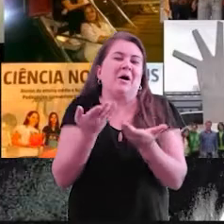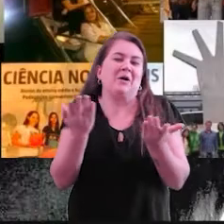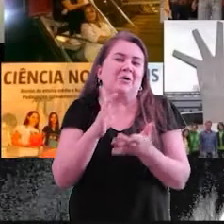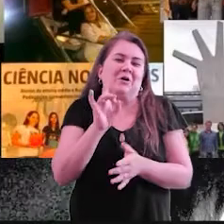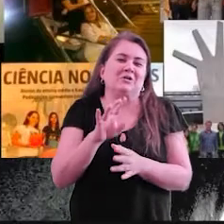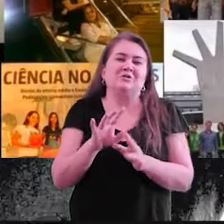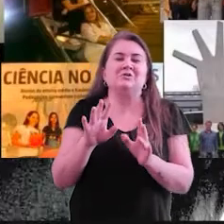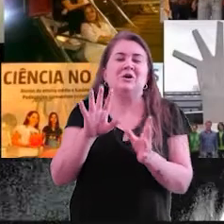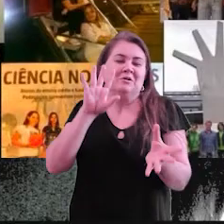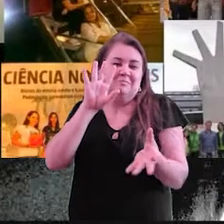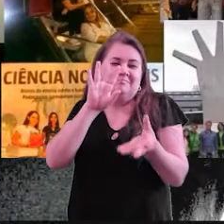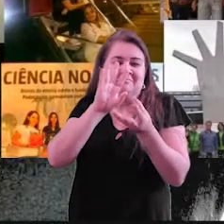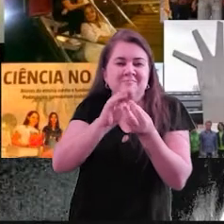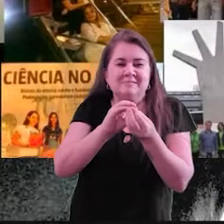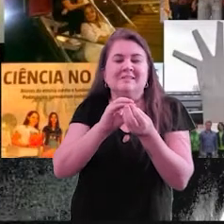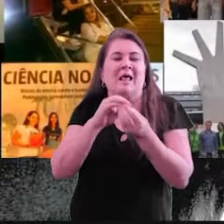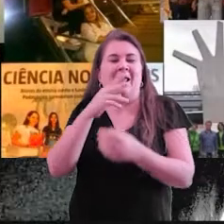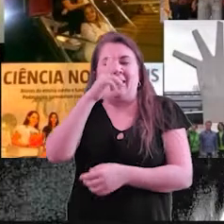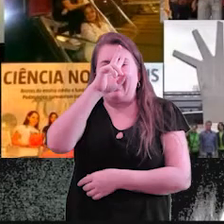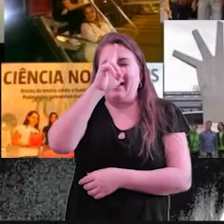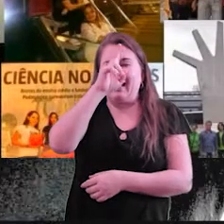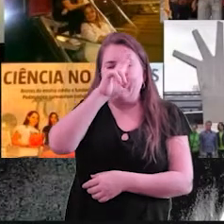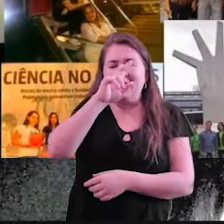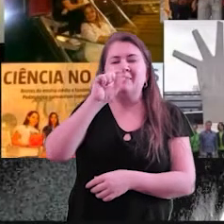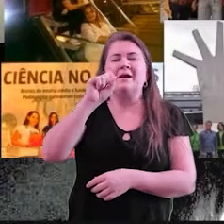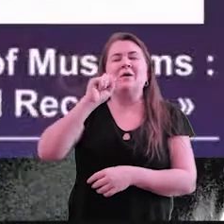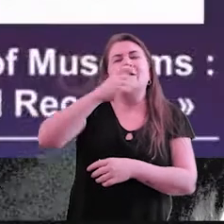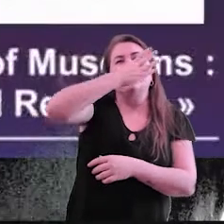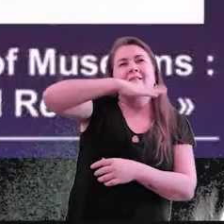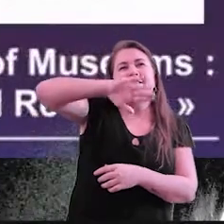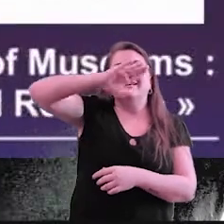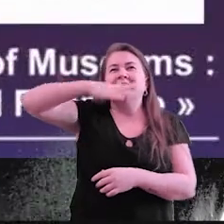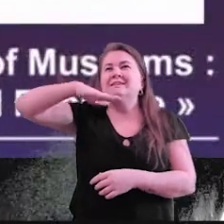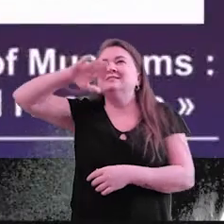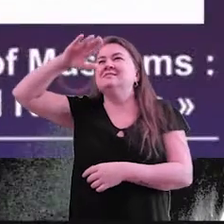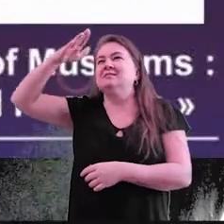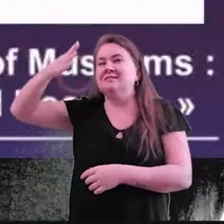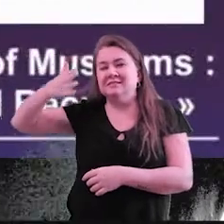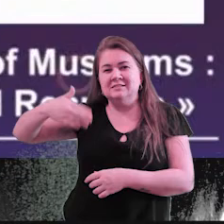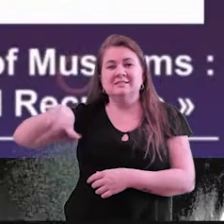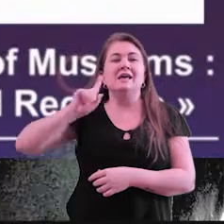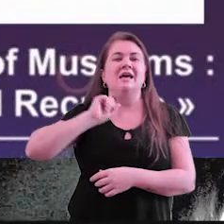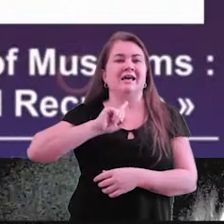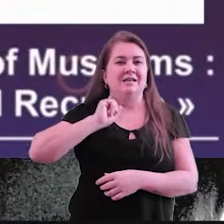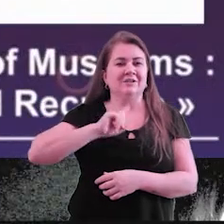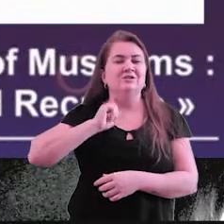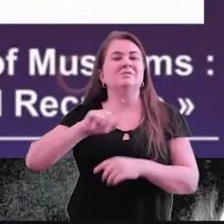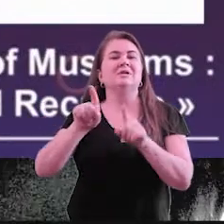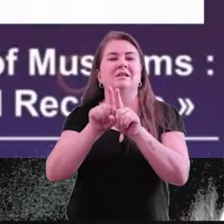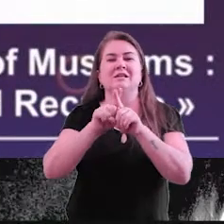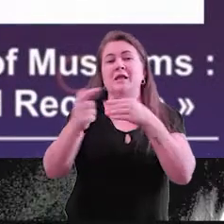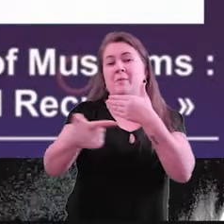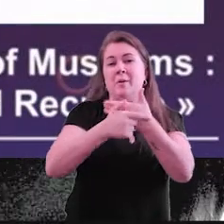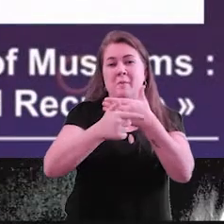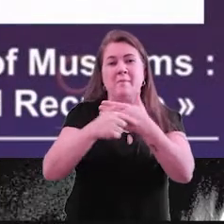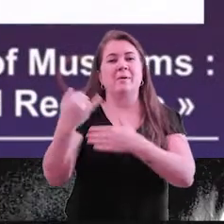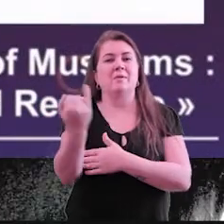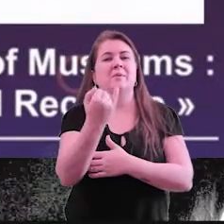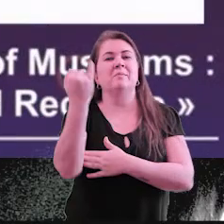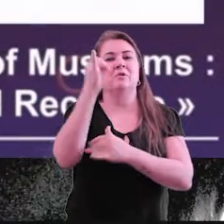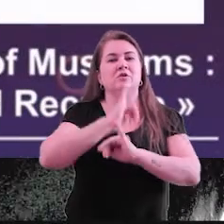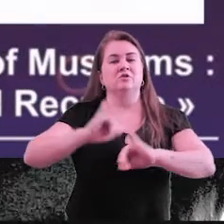e do quanto eu fui feliz aí como divulgadora científica. E foi muito bom falar depois da